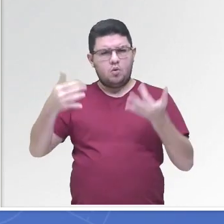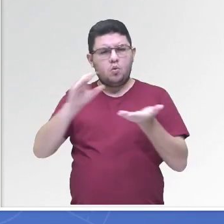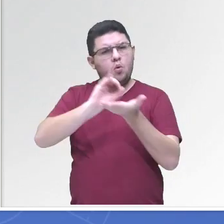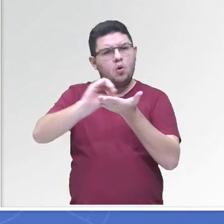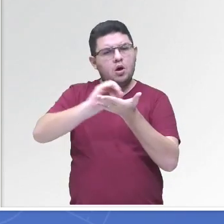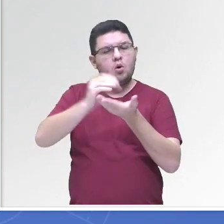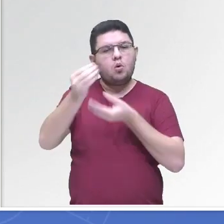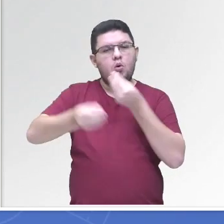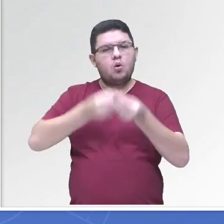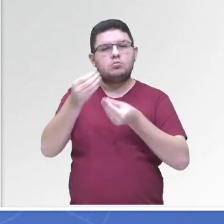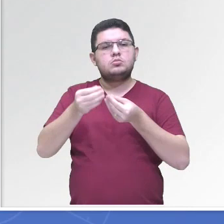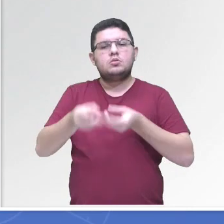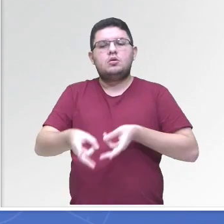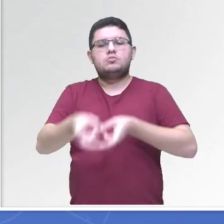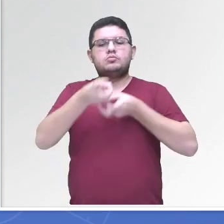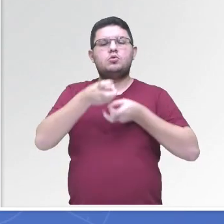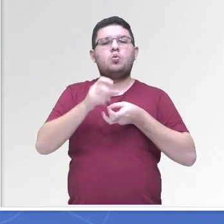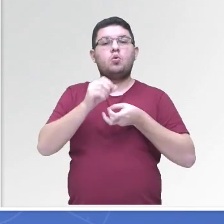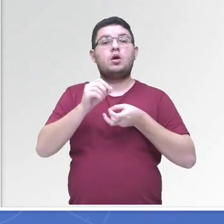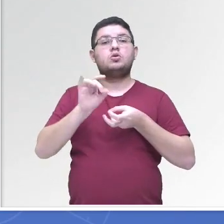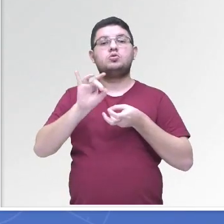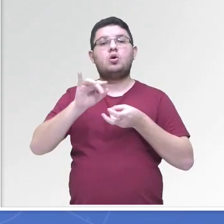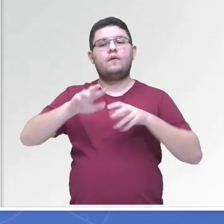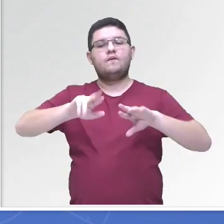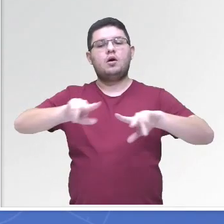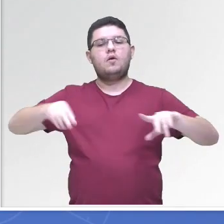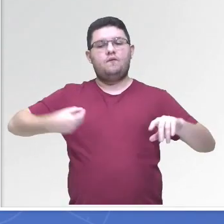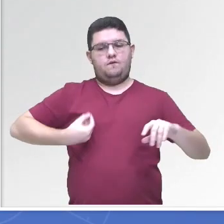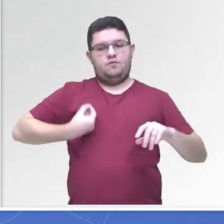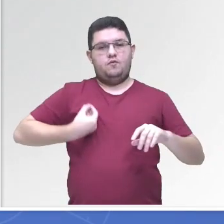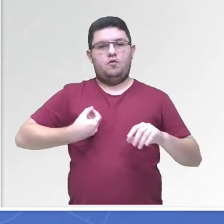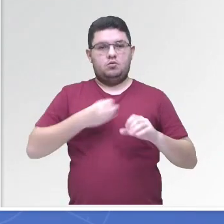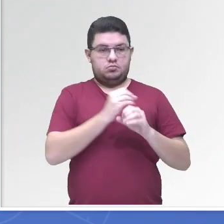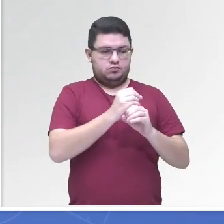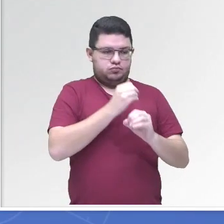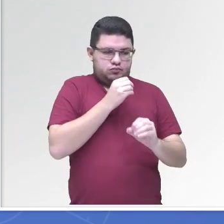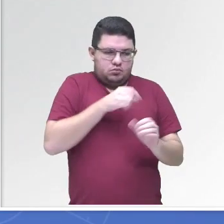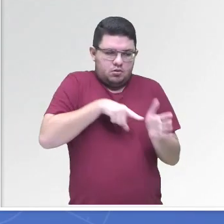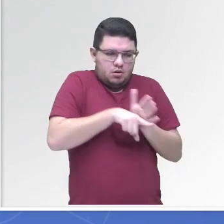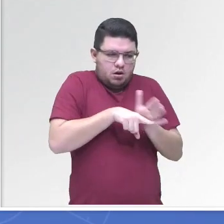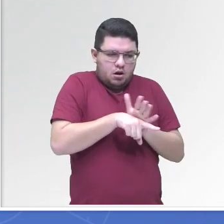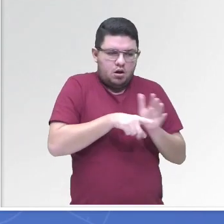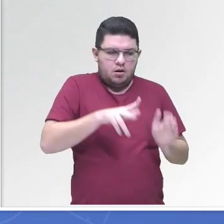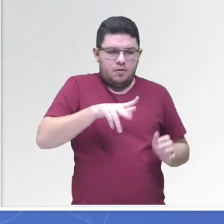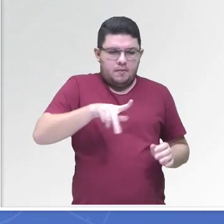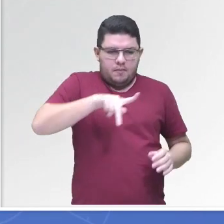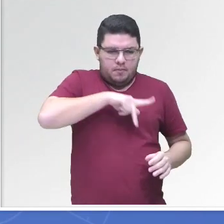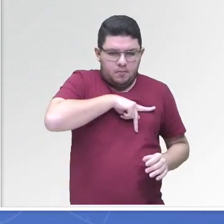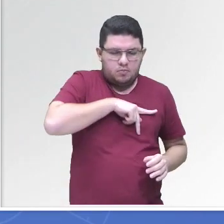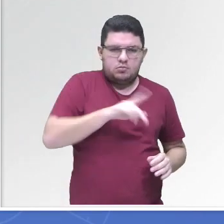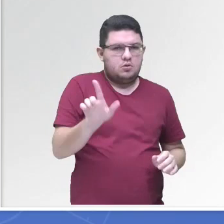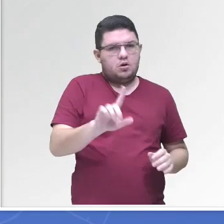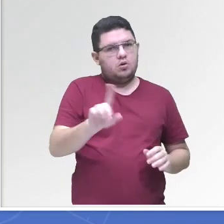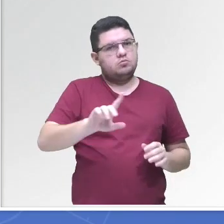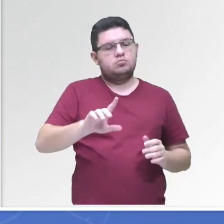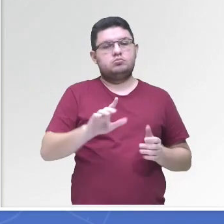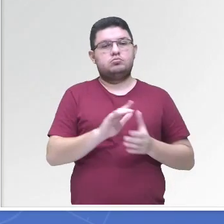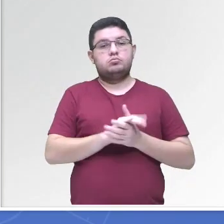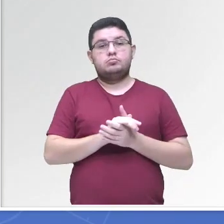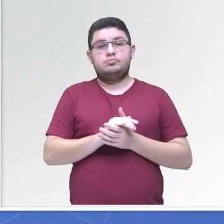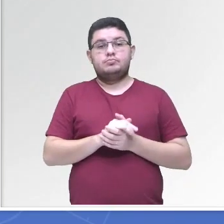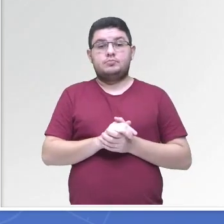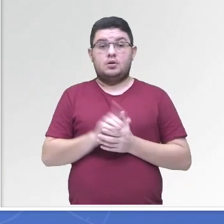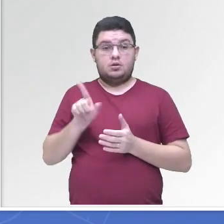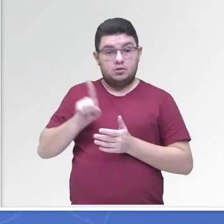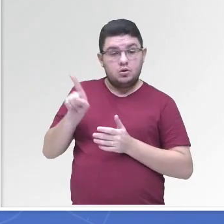organismos vivos e não nos laboratórios. Tal proposição ficou conhecida como teoria da